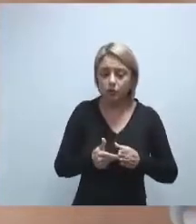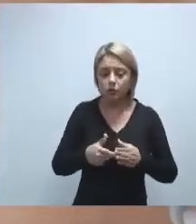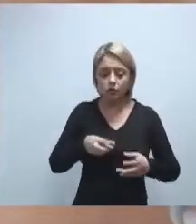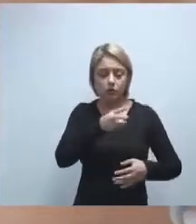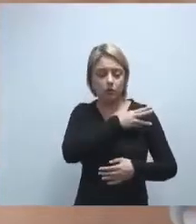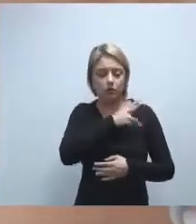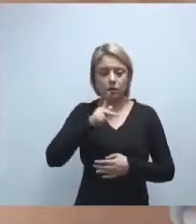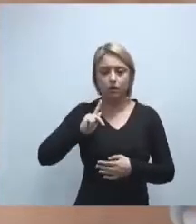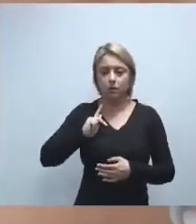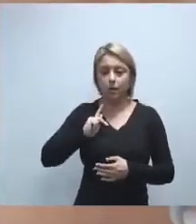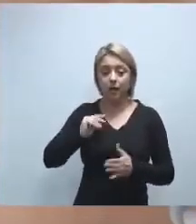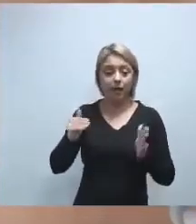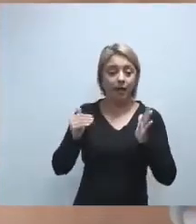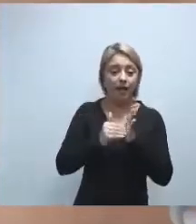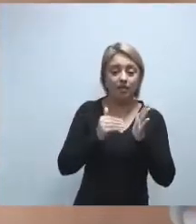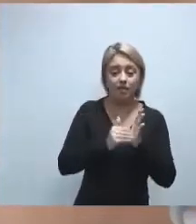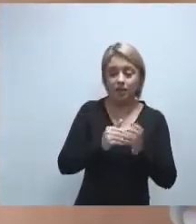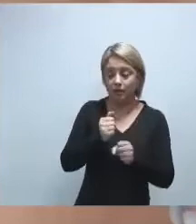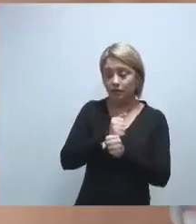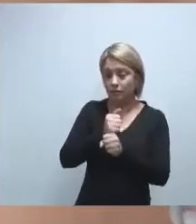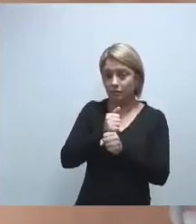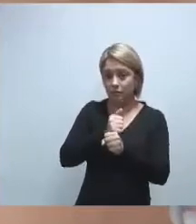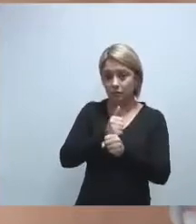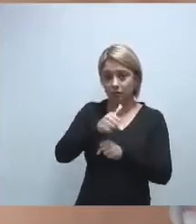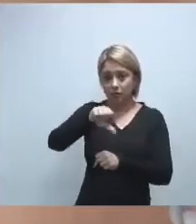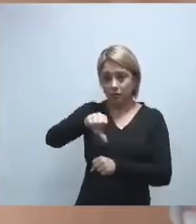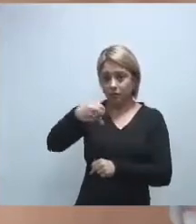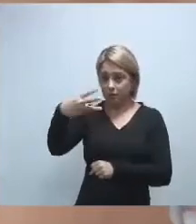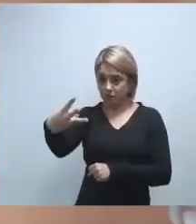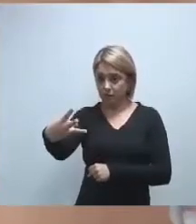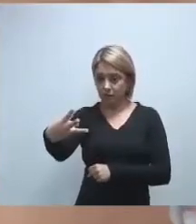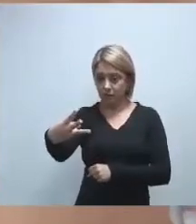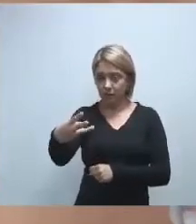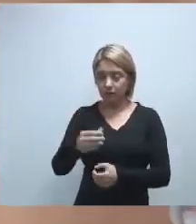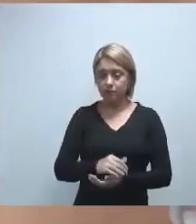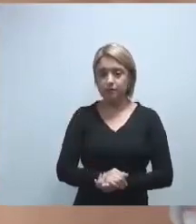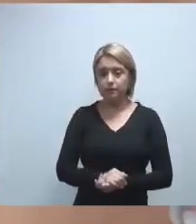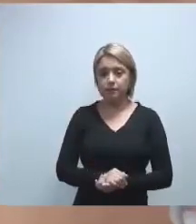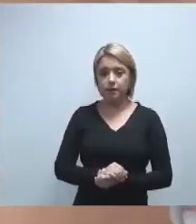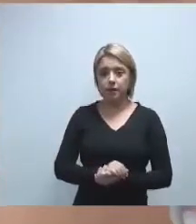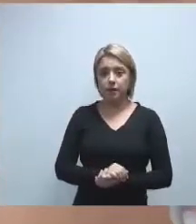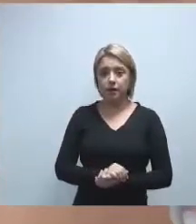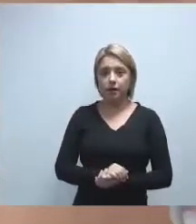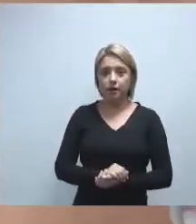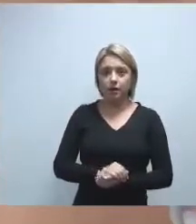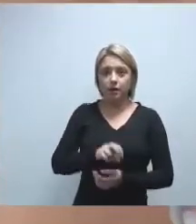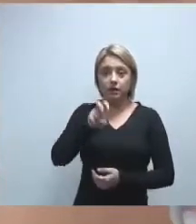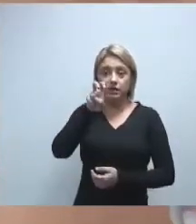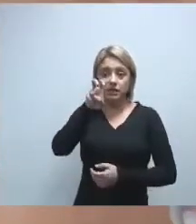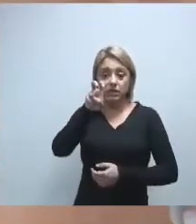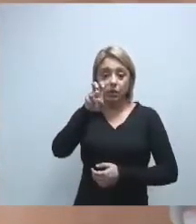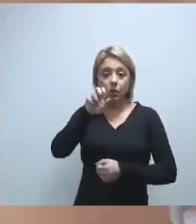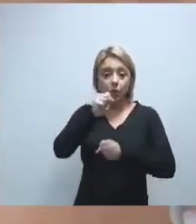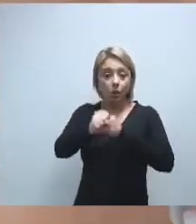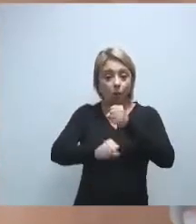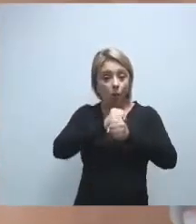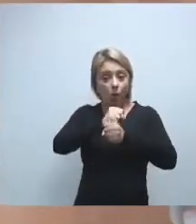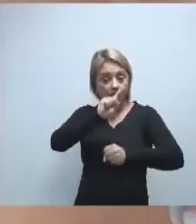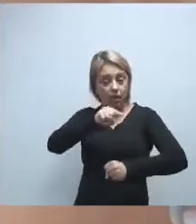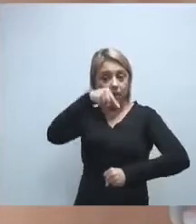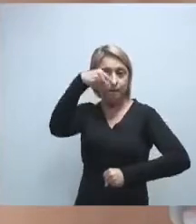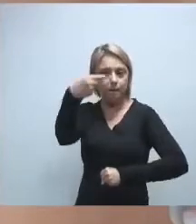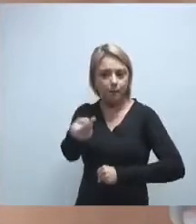federal até 1993 ou seja cinco anos depois da